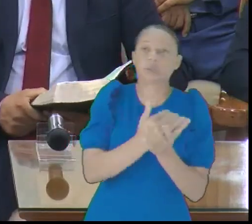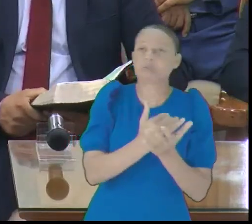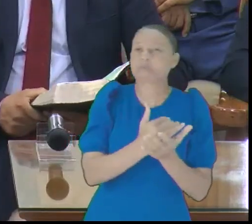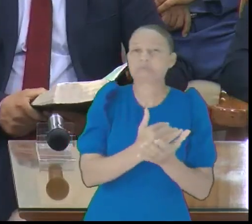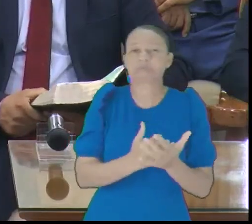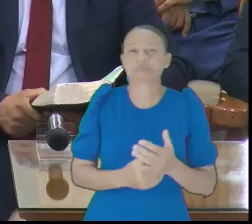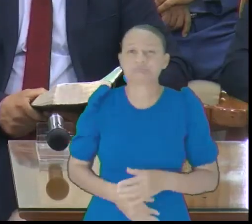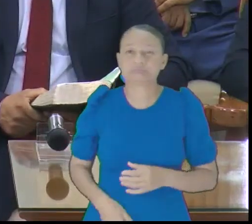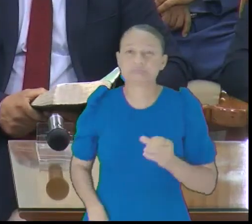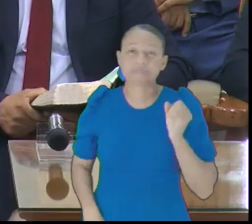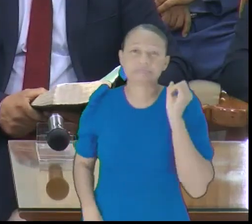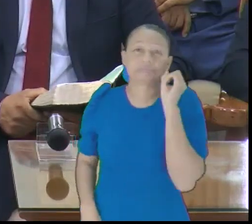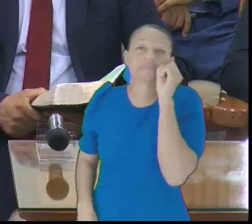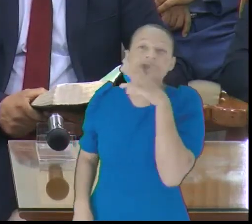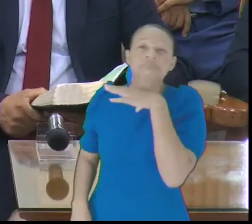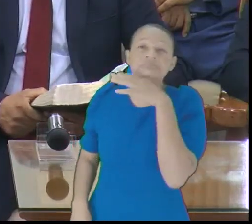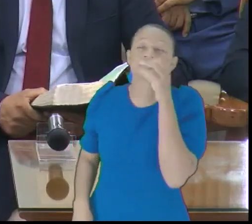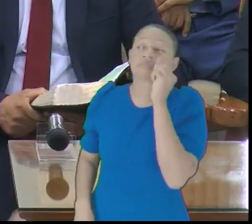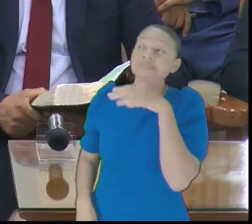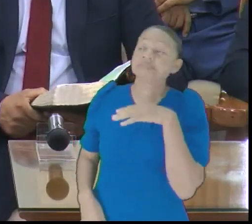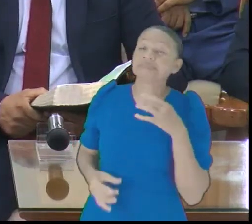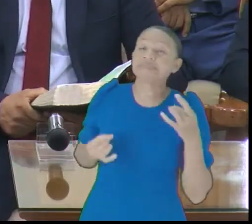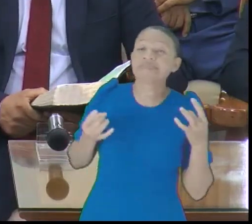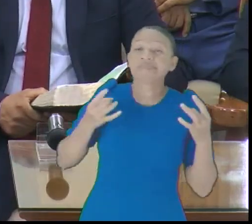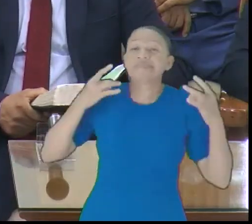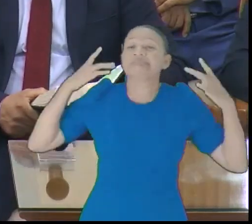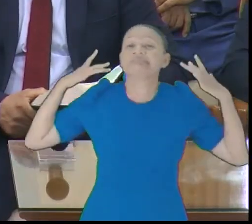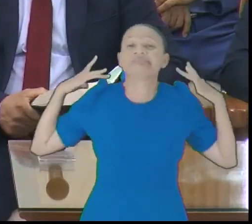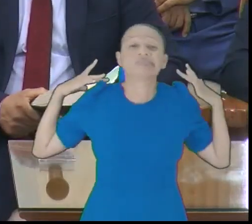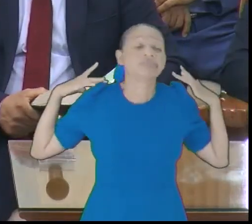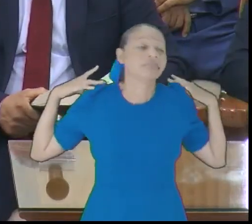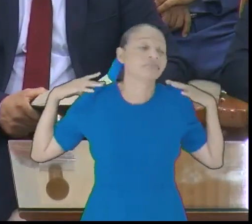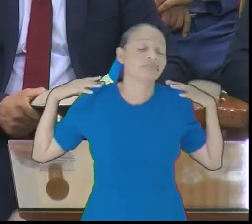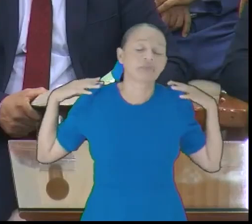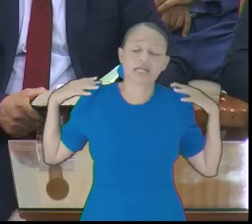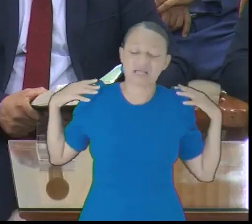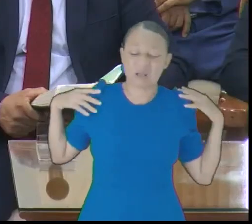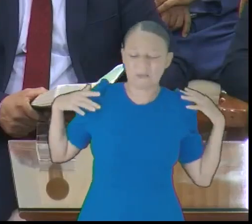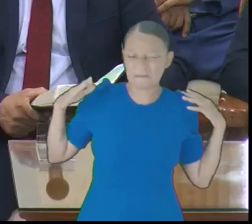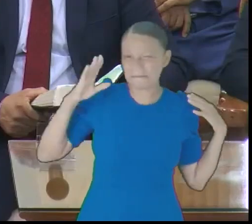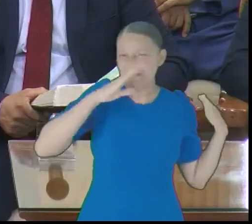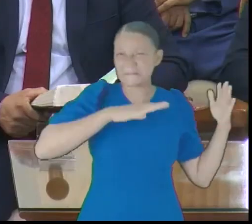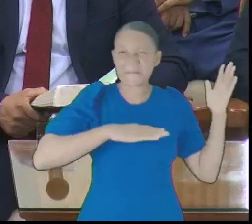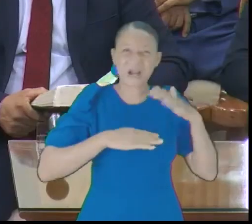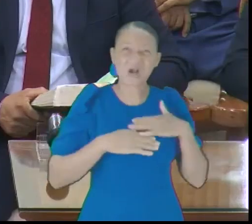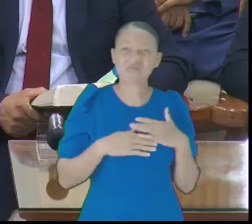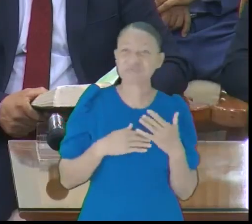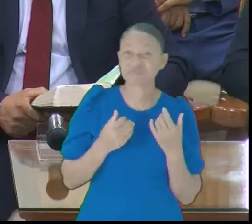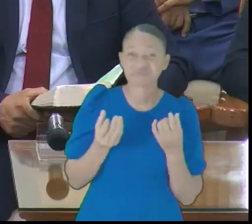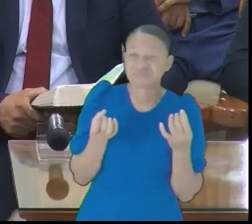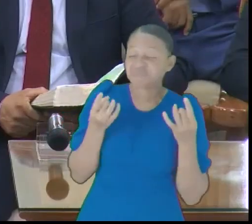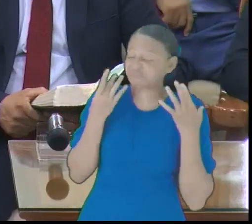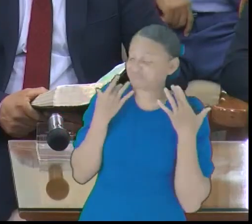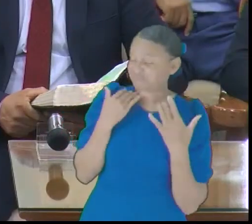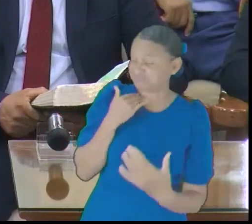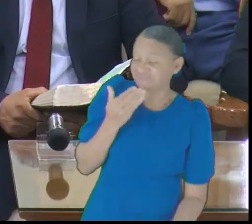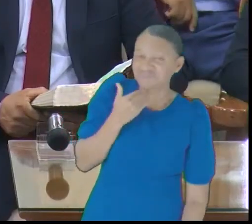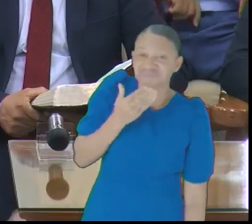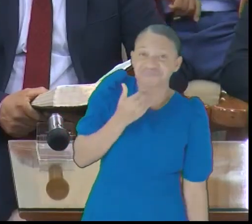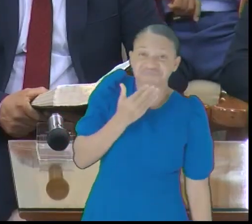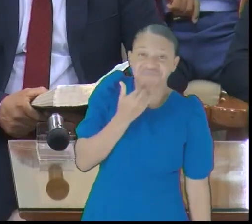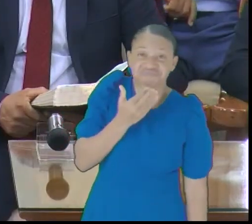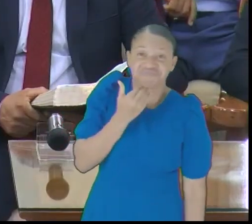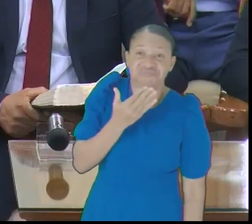é ignorar as ações do mundo espiritual da maldade. Ele existe. E